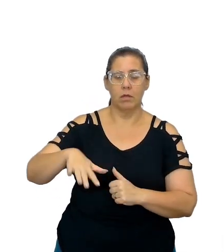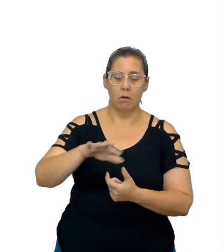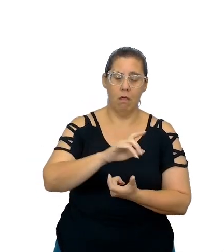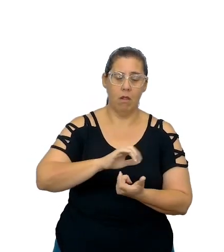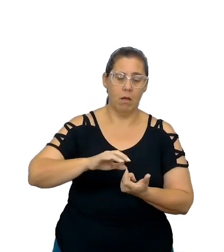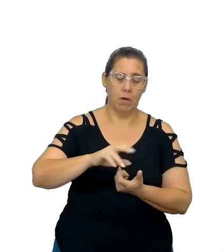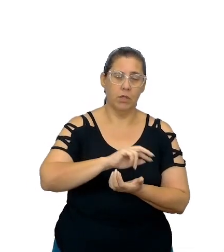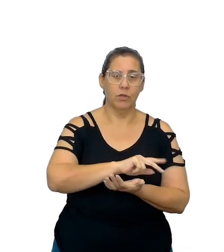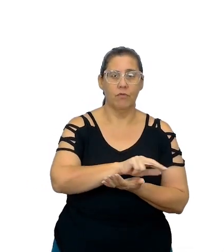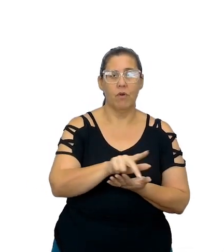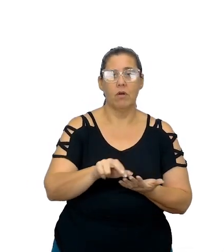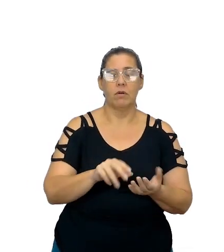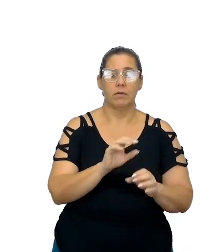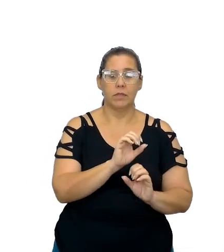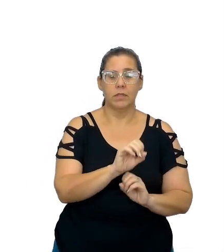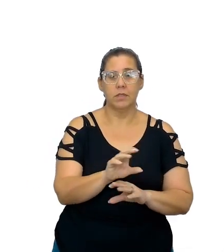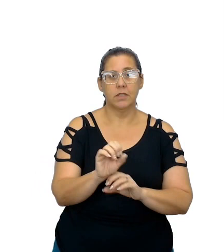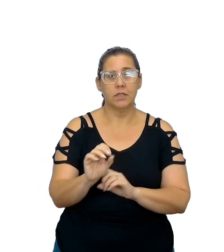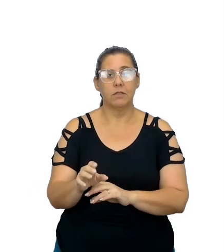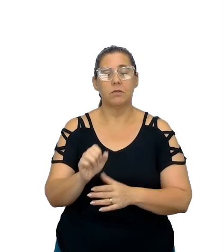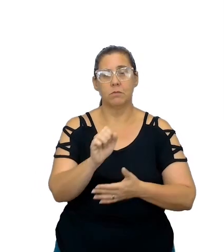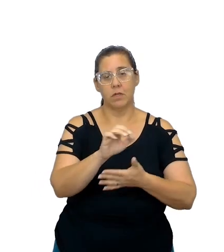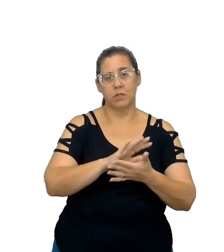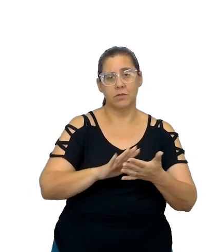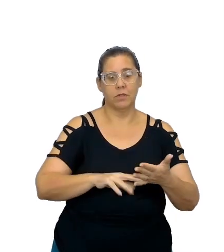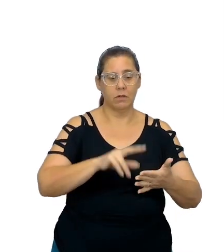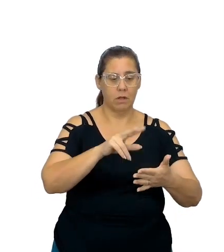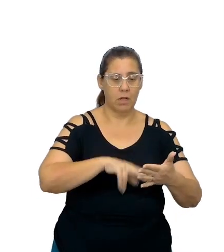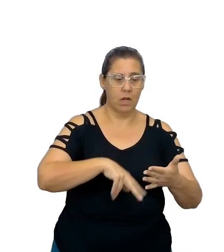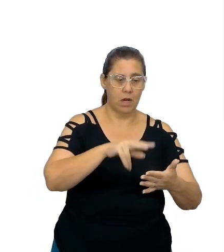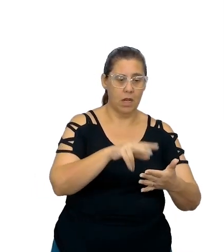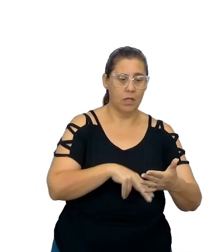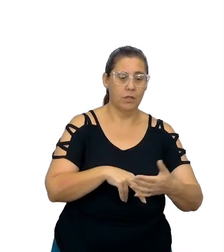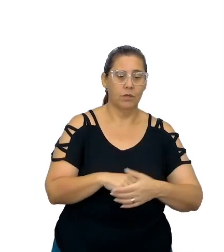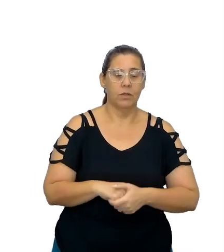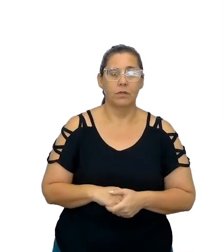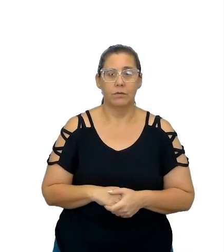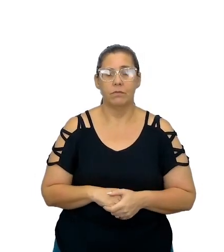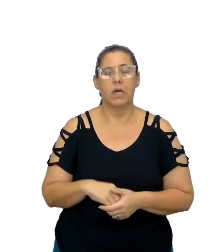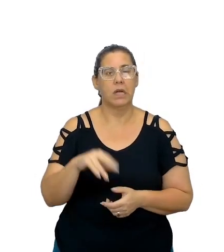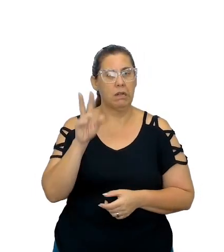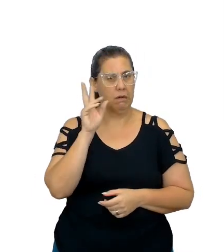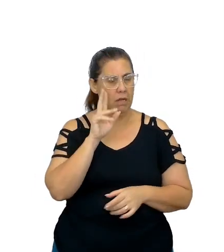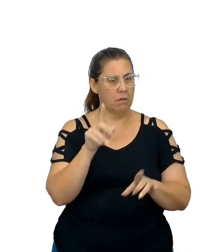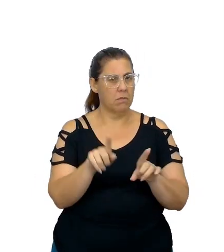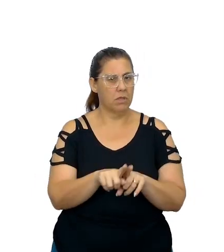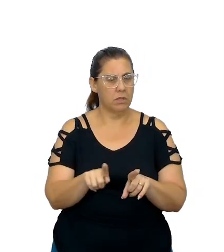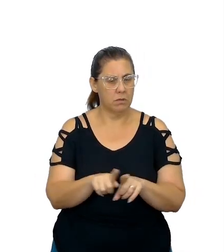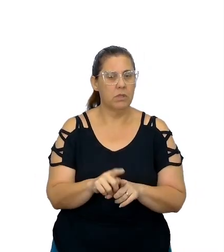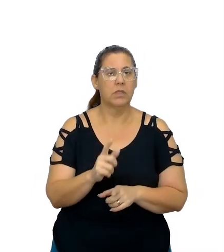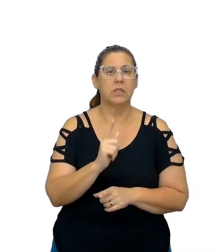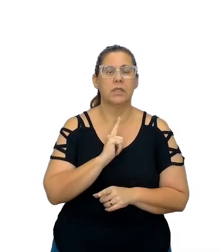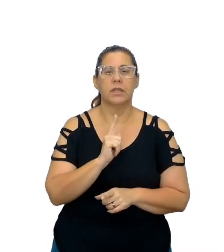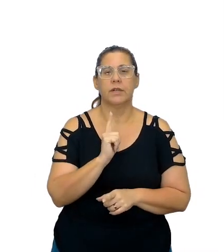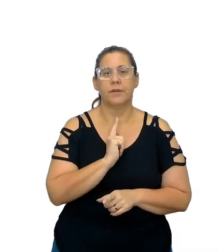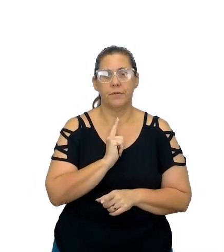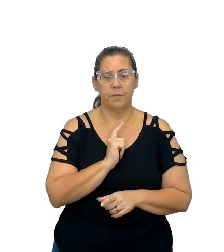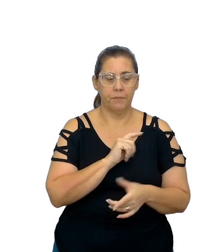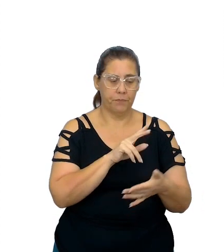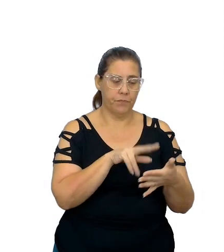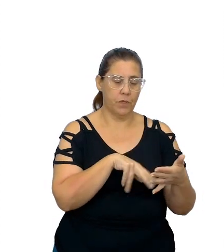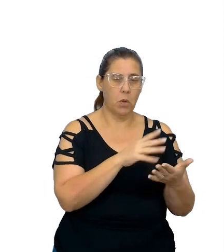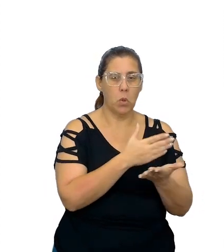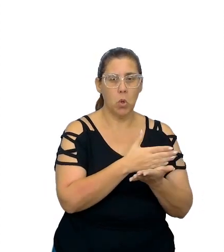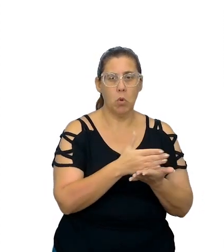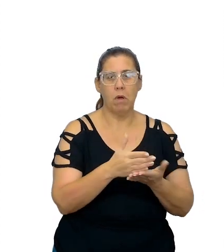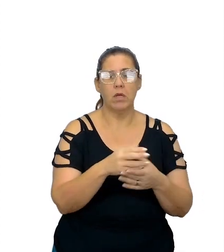multiletramentos e devem ser ensinados por meio de atividades de leitura e de produção. E aí, lembrando, né, que nós temos, lá no início da